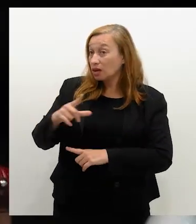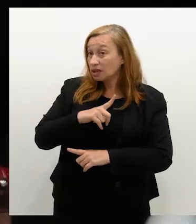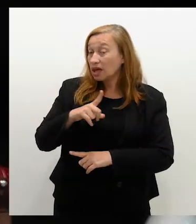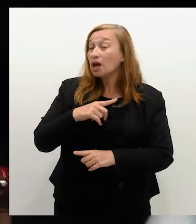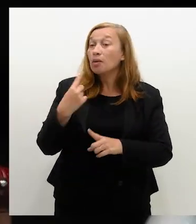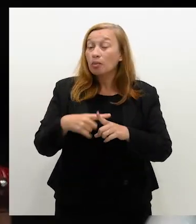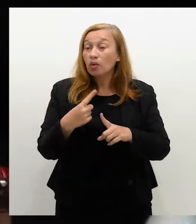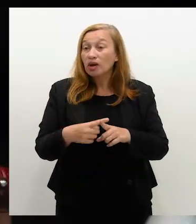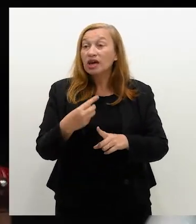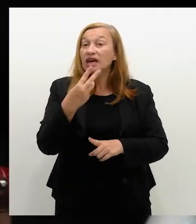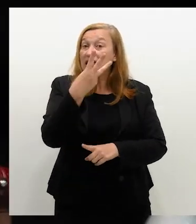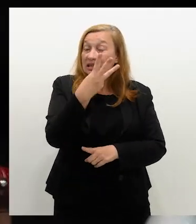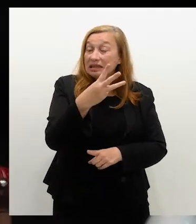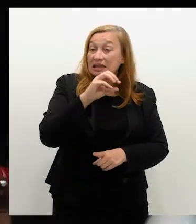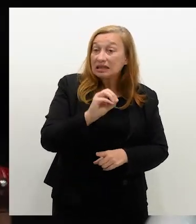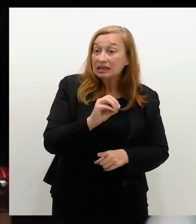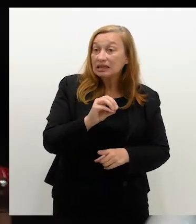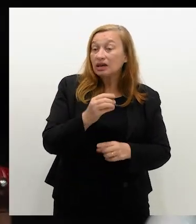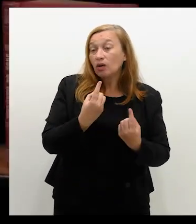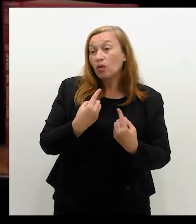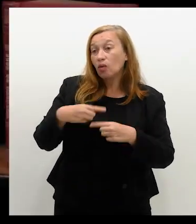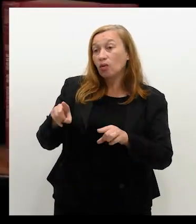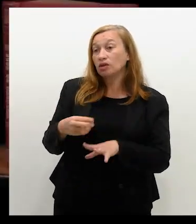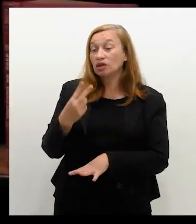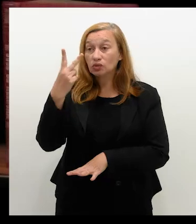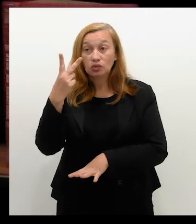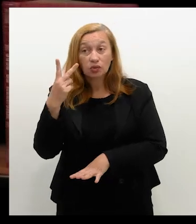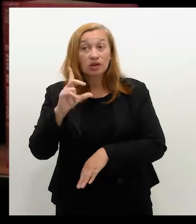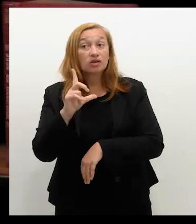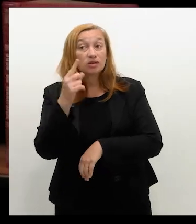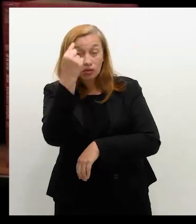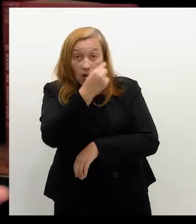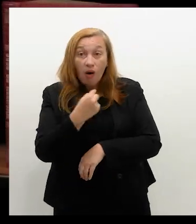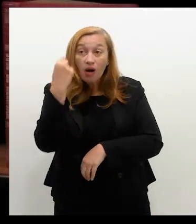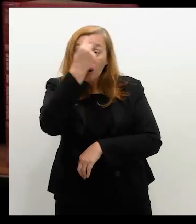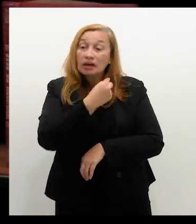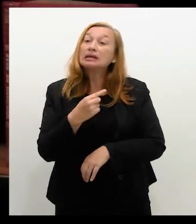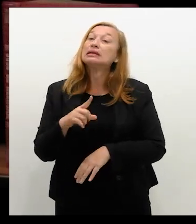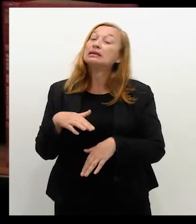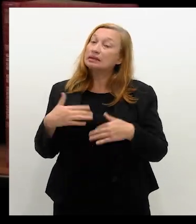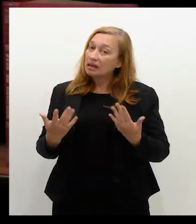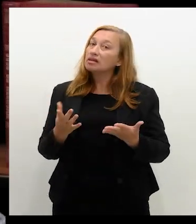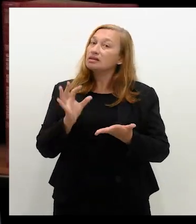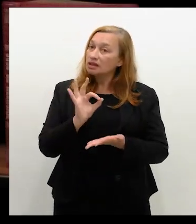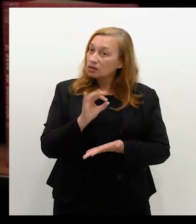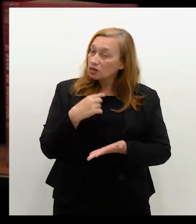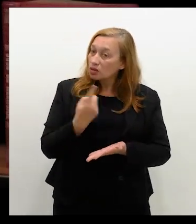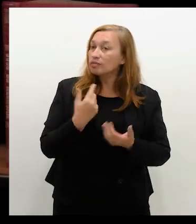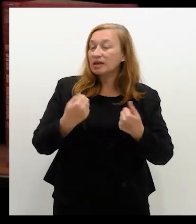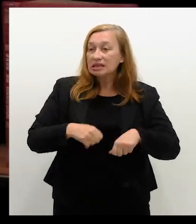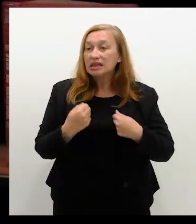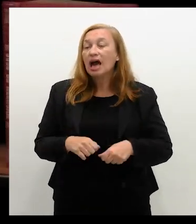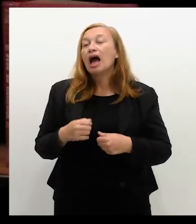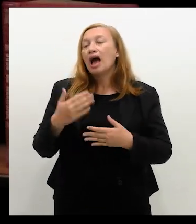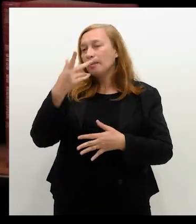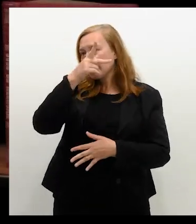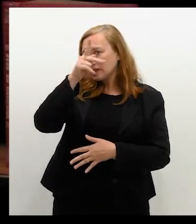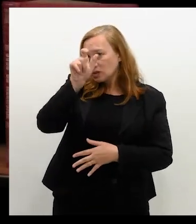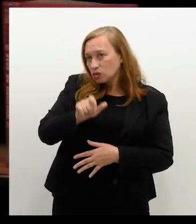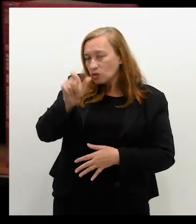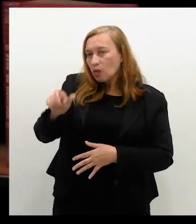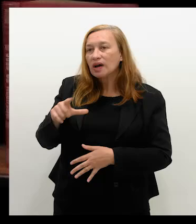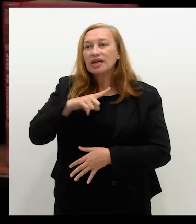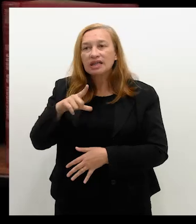30 minutos contra 2 horas... Exato. Tá, isso é o que a gente precisa. Para pessoas que têm zumbido,